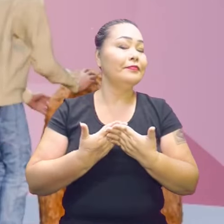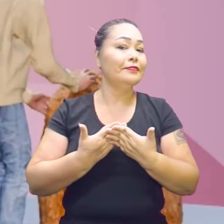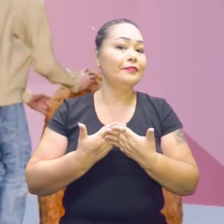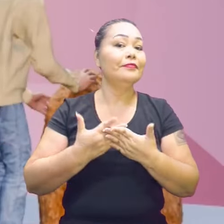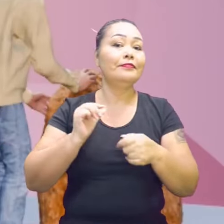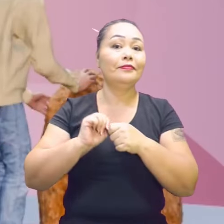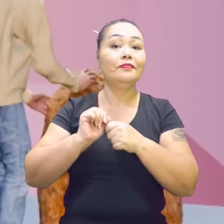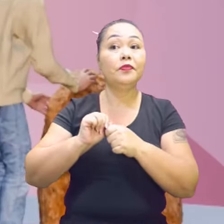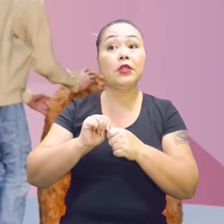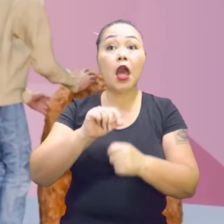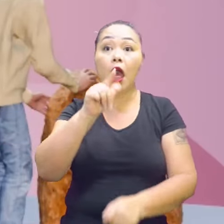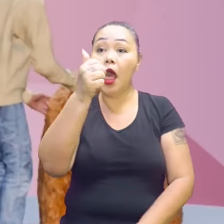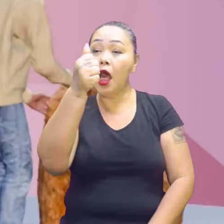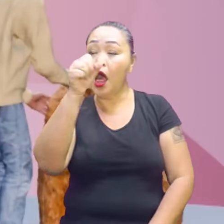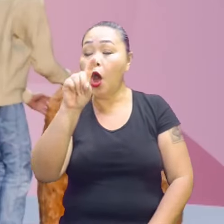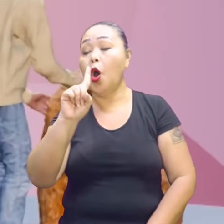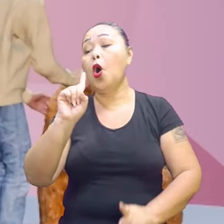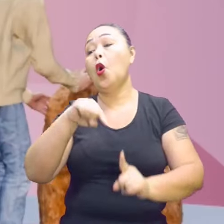quando ela fala, elas